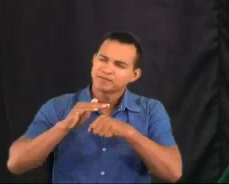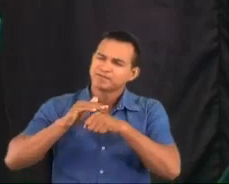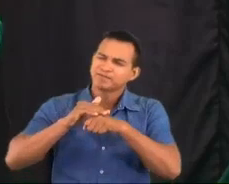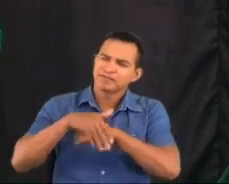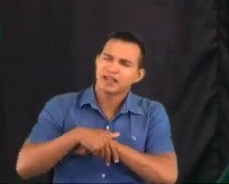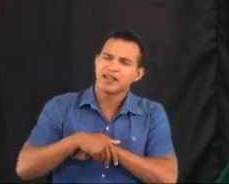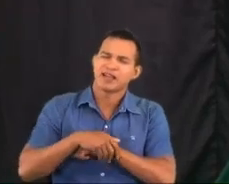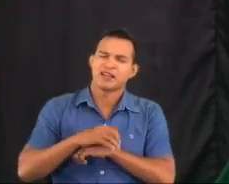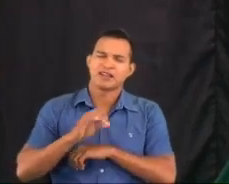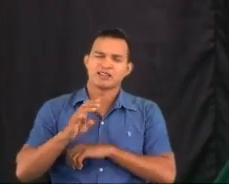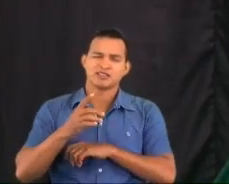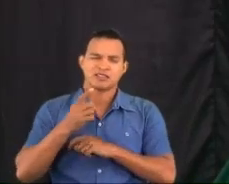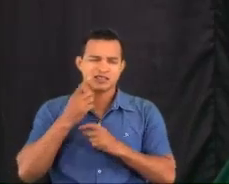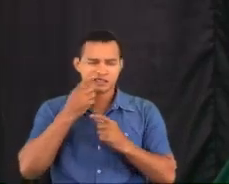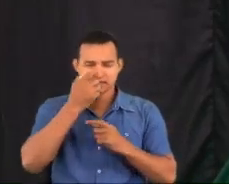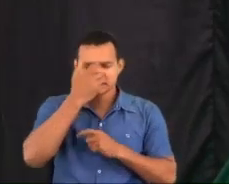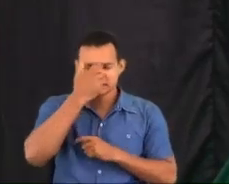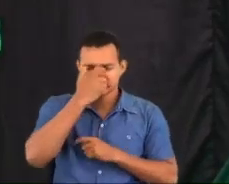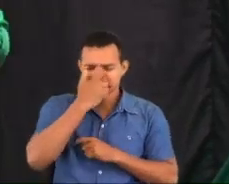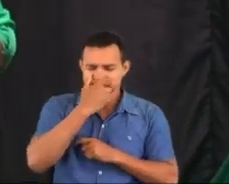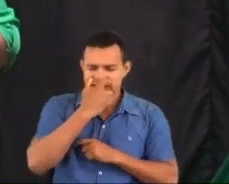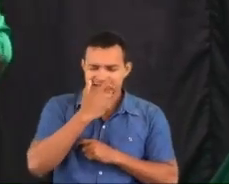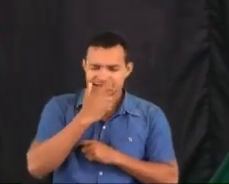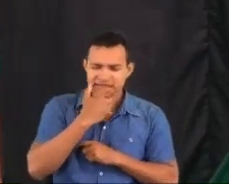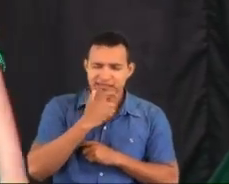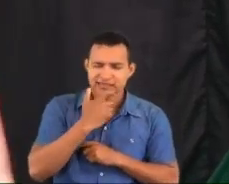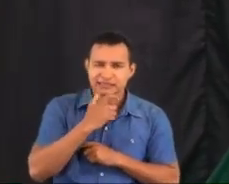intermináveis, eu só chorava.